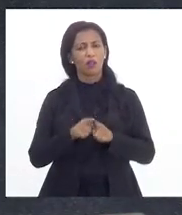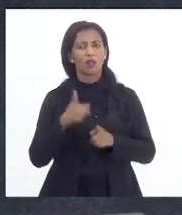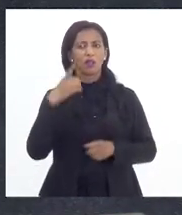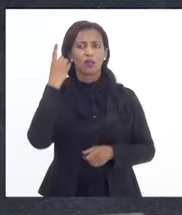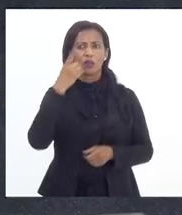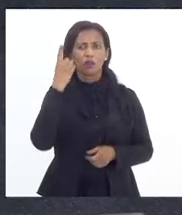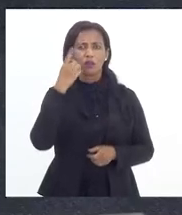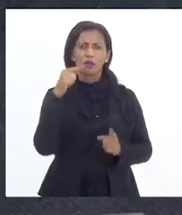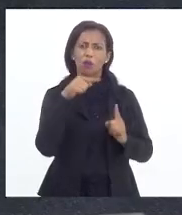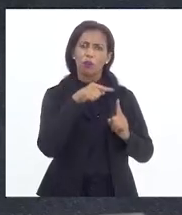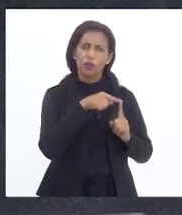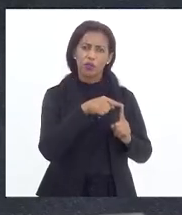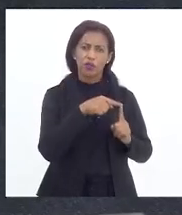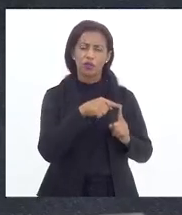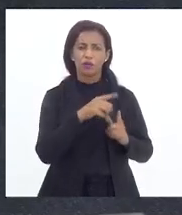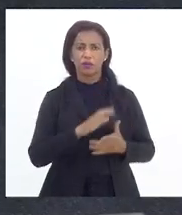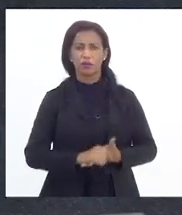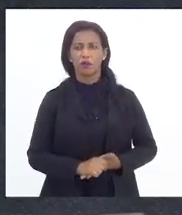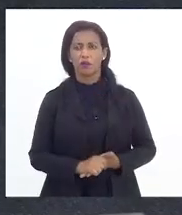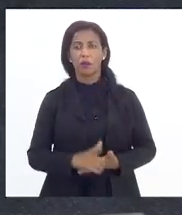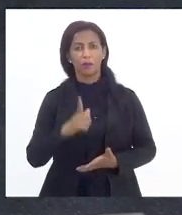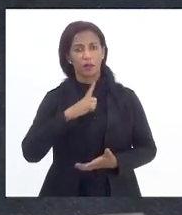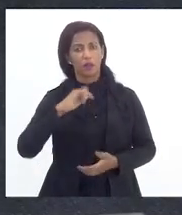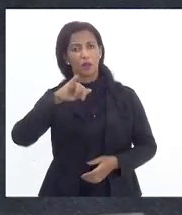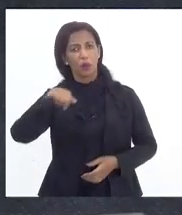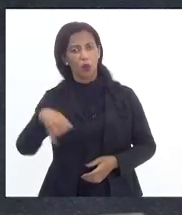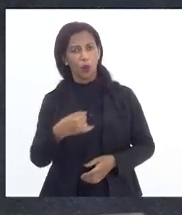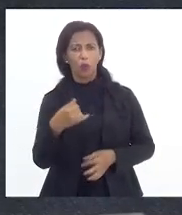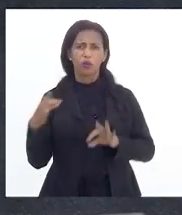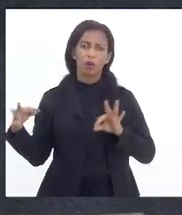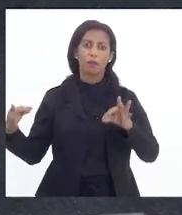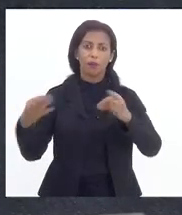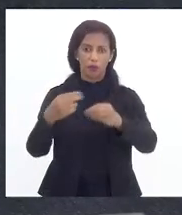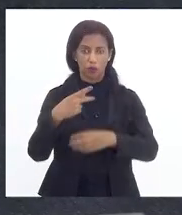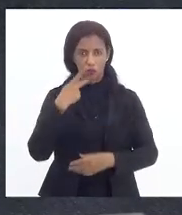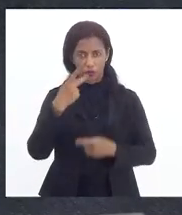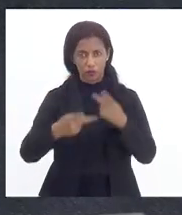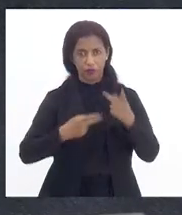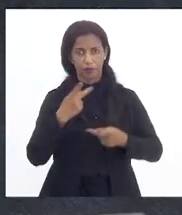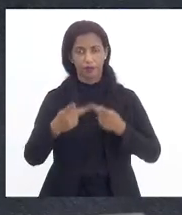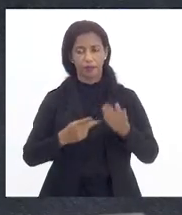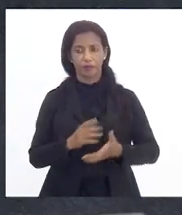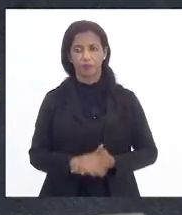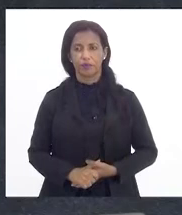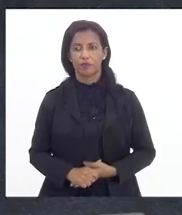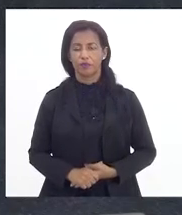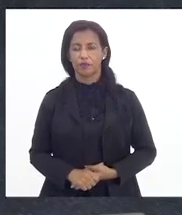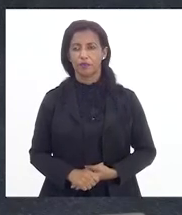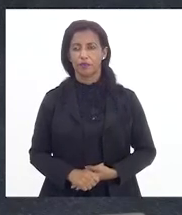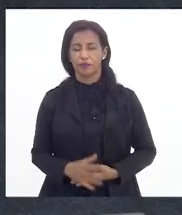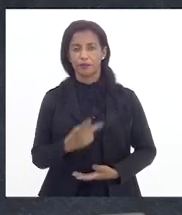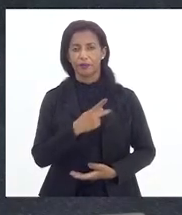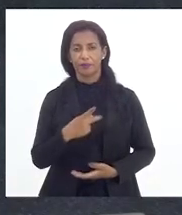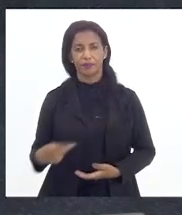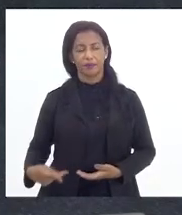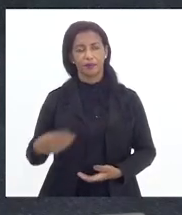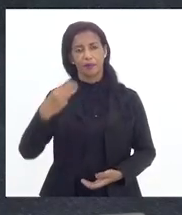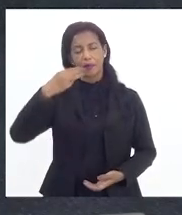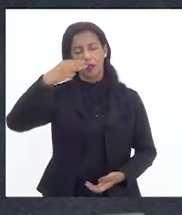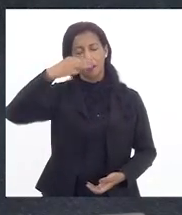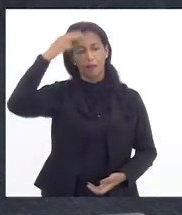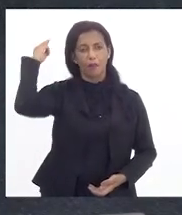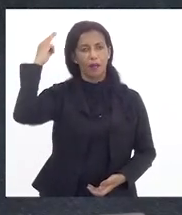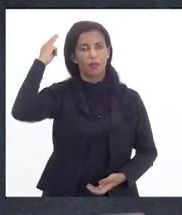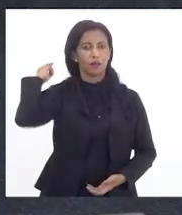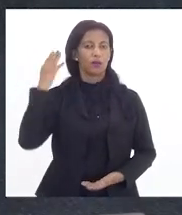os deputados sejam bem objetivos para que haja oportunidade para todos o presidente Márcio Pacheco aqui nos